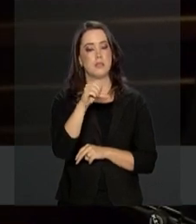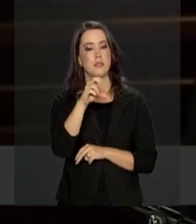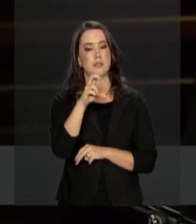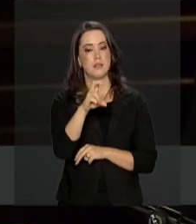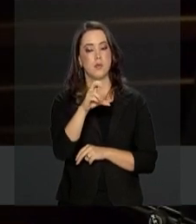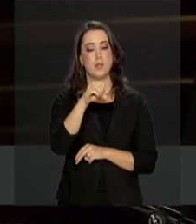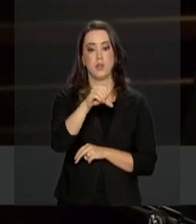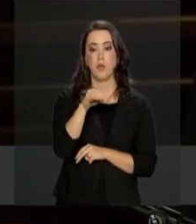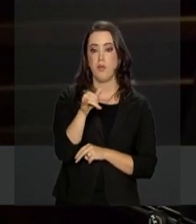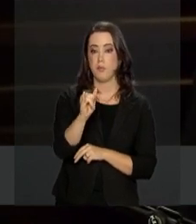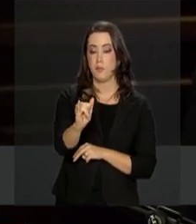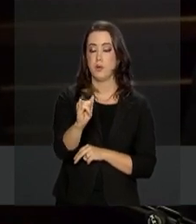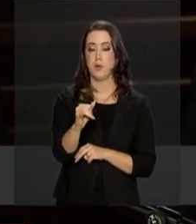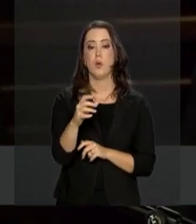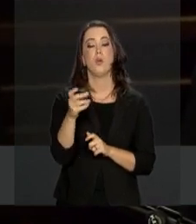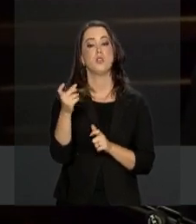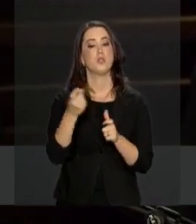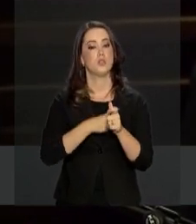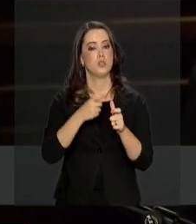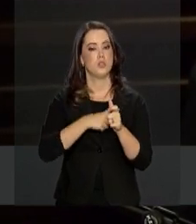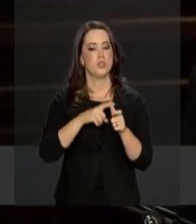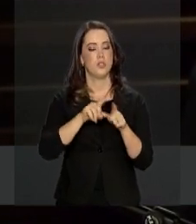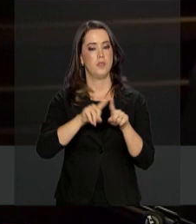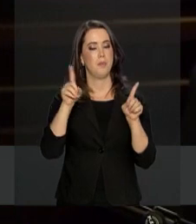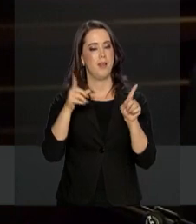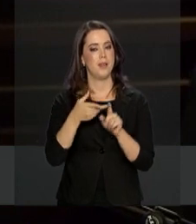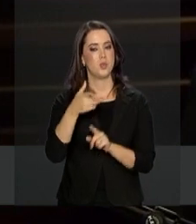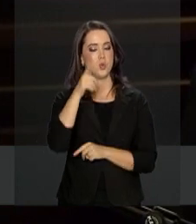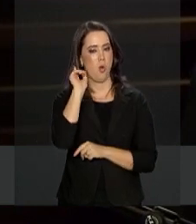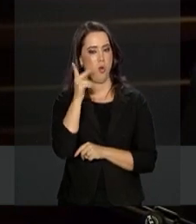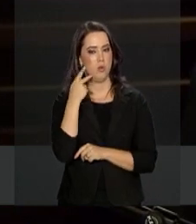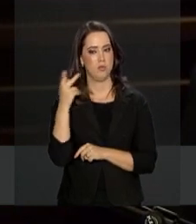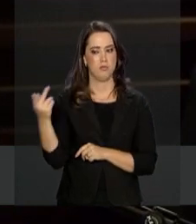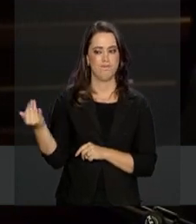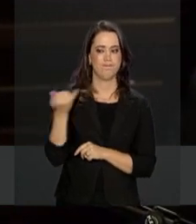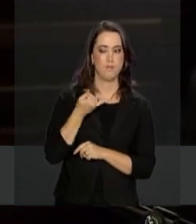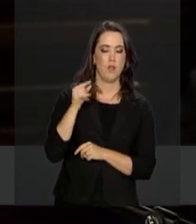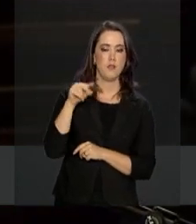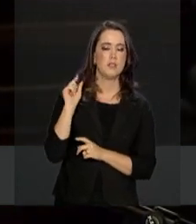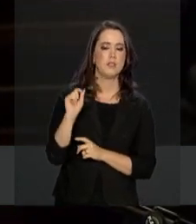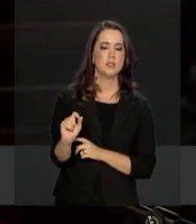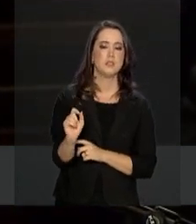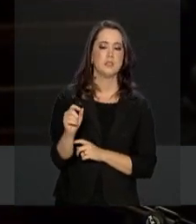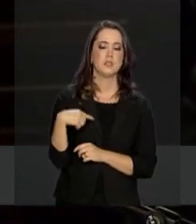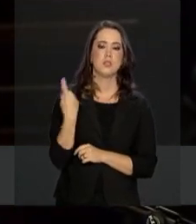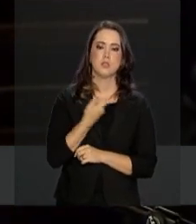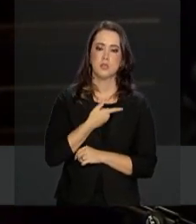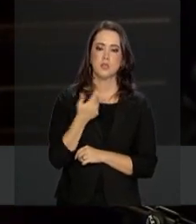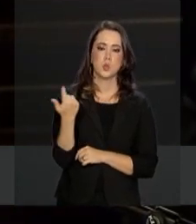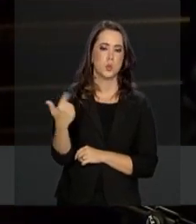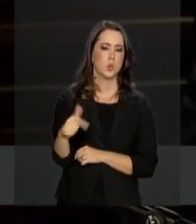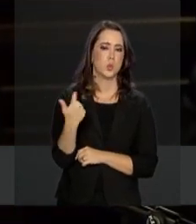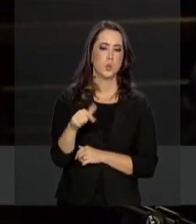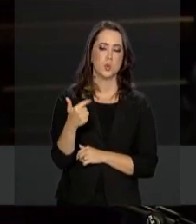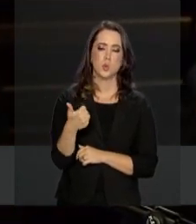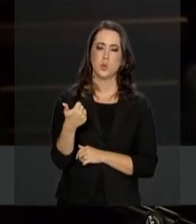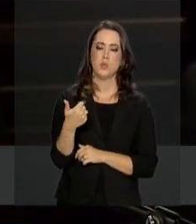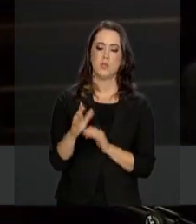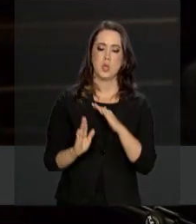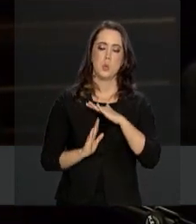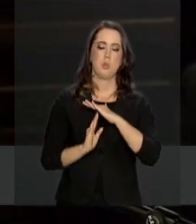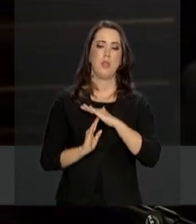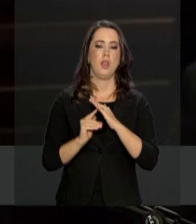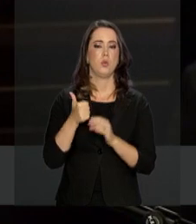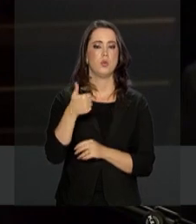uma boa notícia e ontem o guardian o esteves me diziam que nós vamos ter uma nós vamos é alcançar o